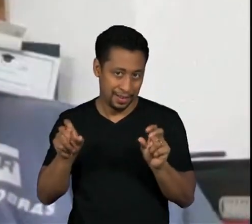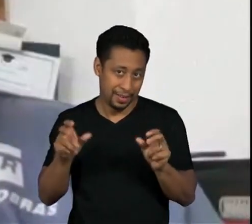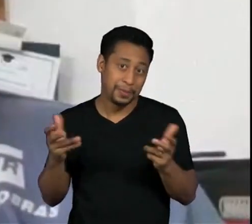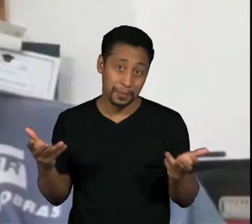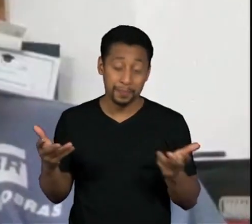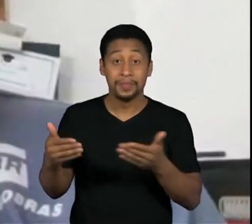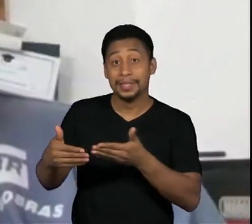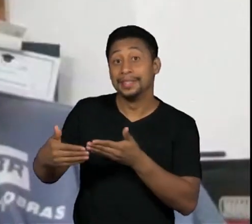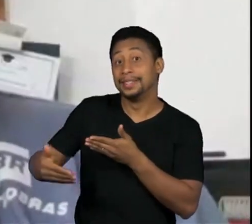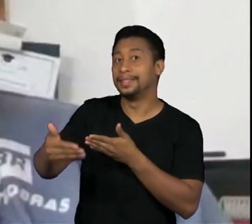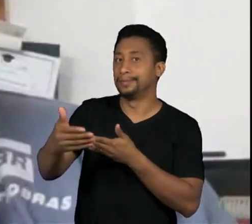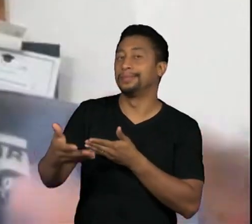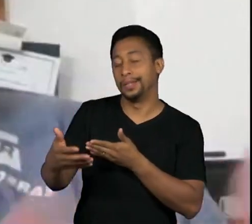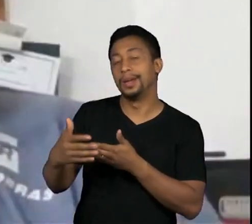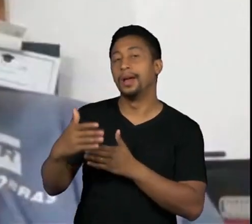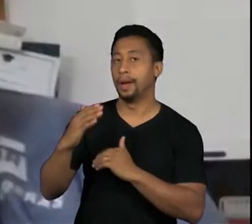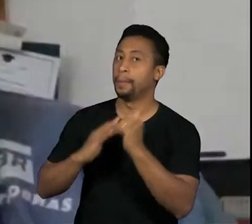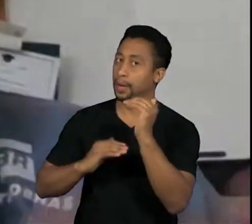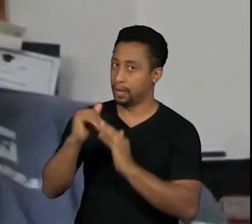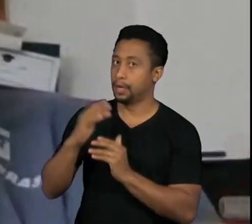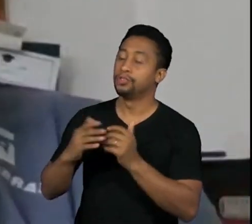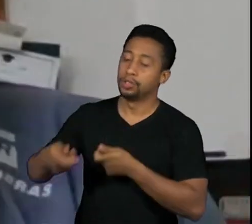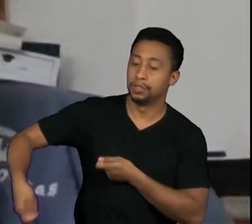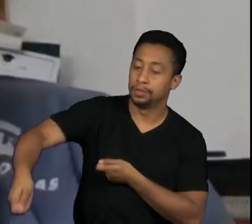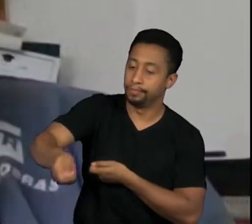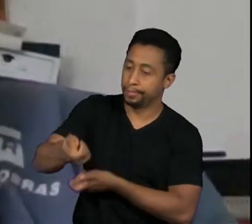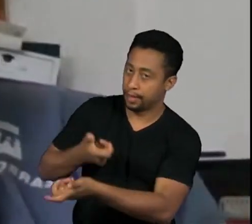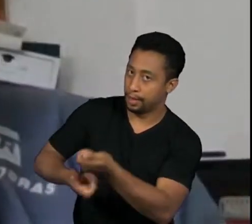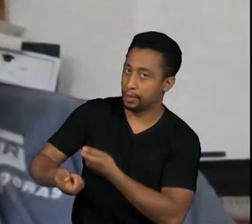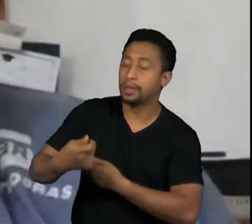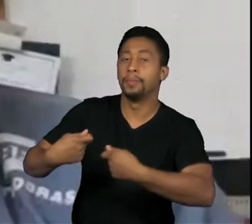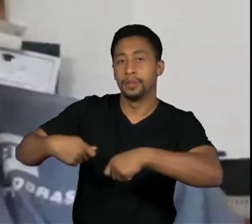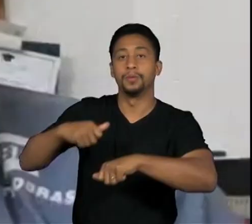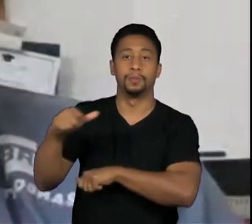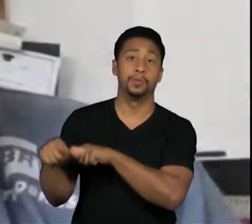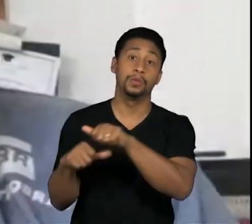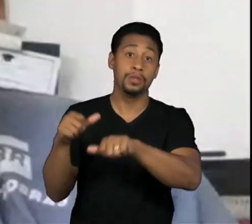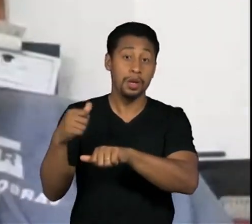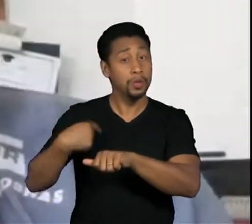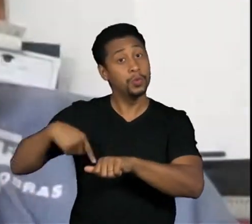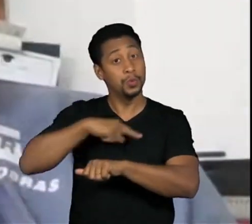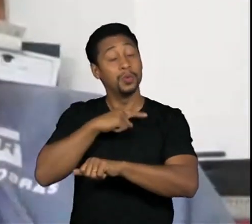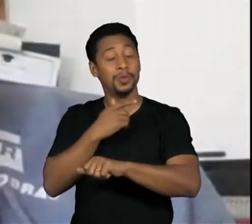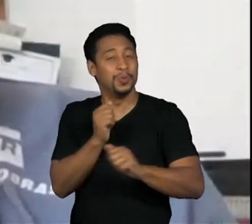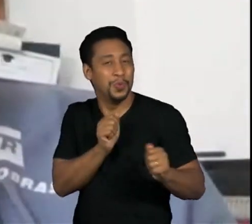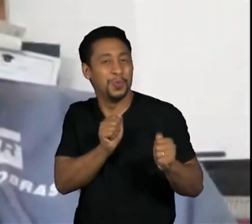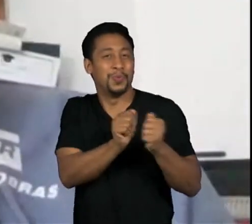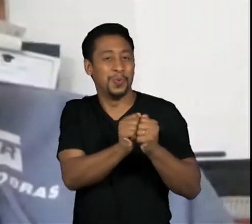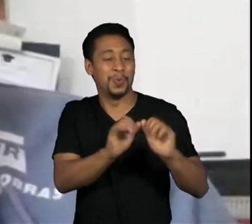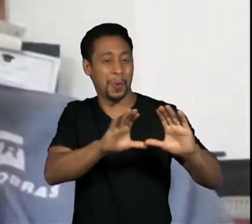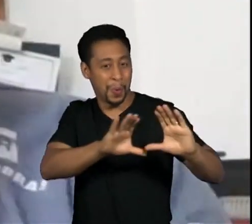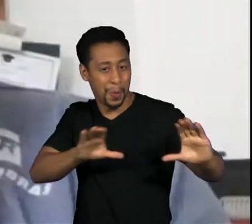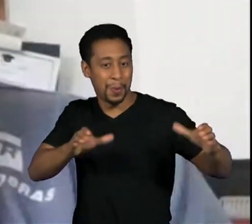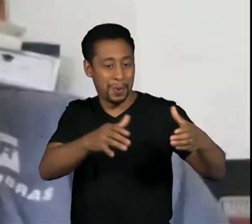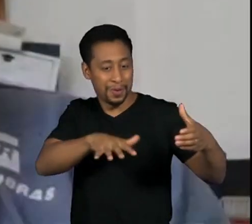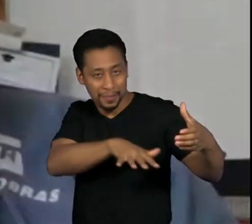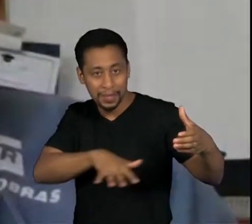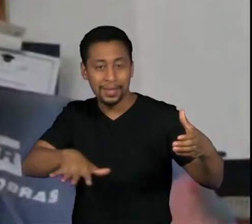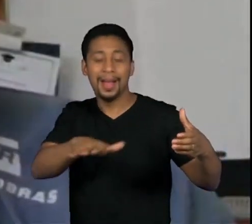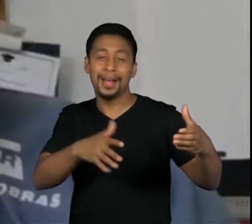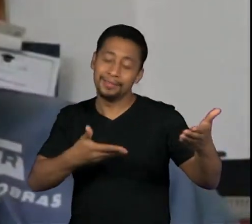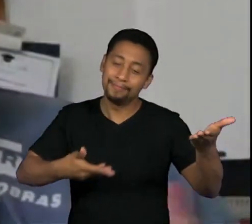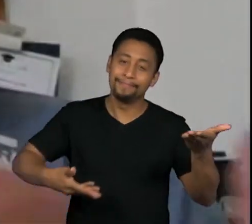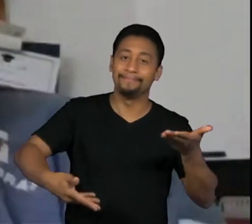que tem que ser implementado, a gente vai começar a construir, né, junto com a comunidade, essa ideia de rodízio,